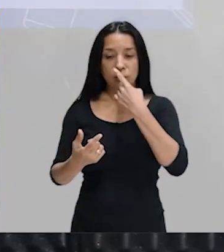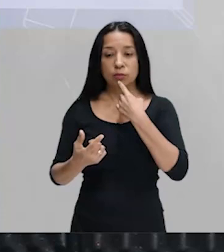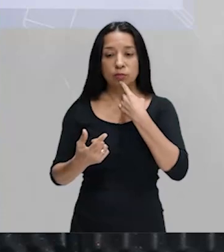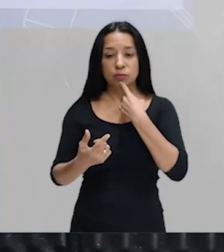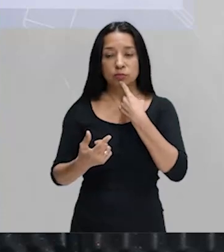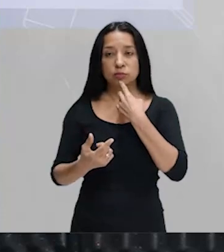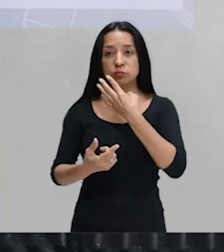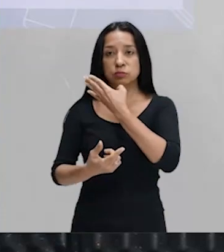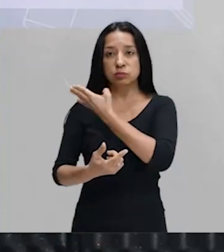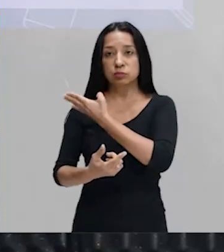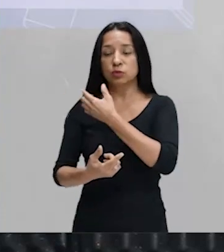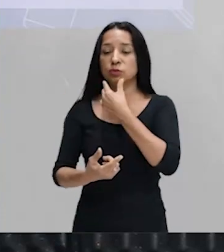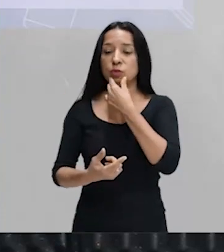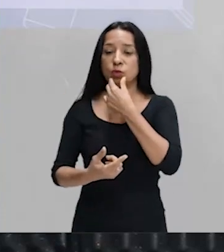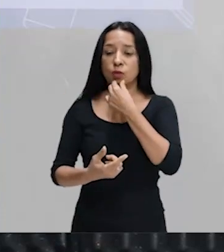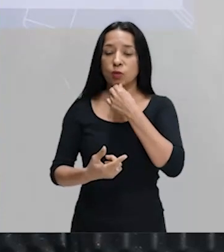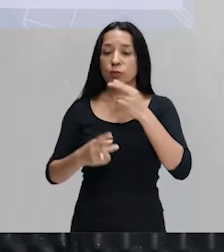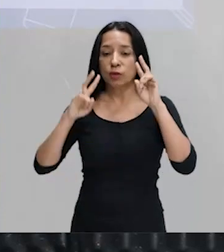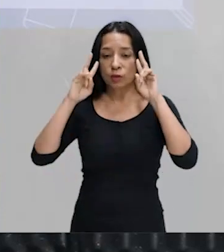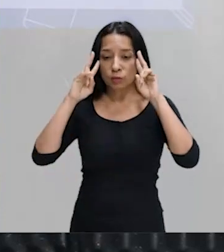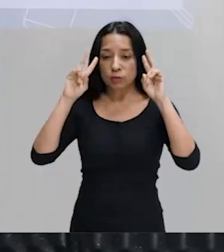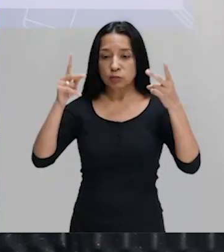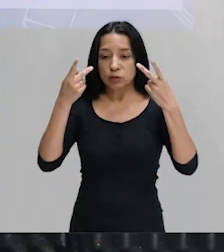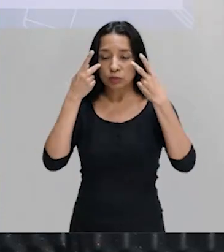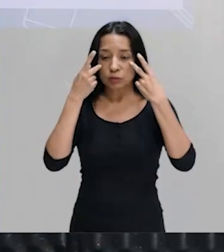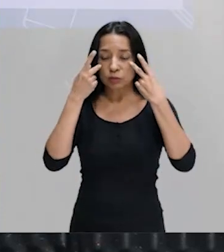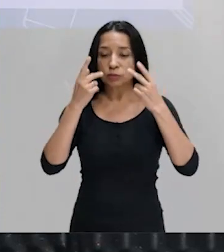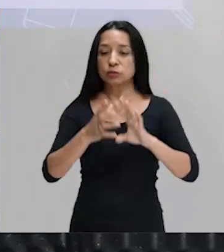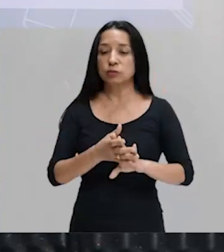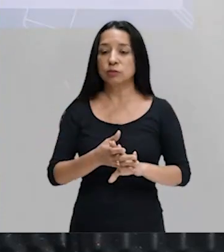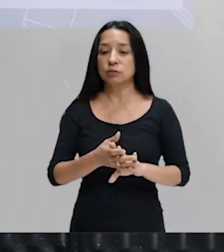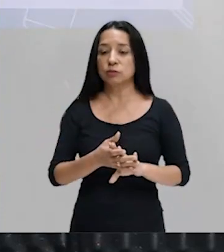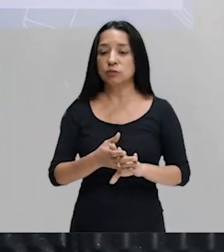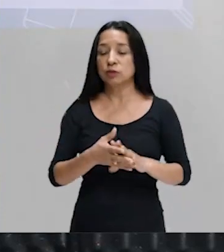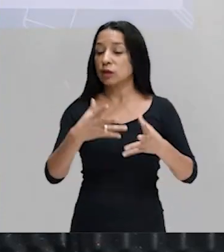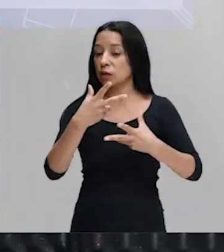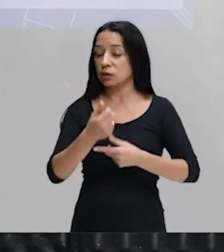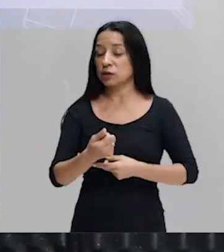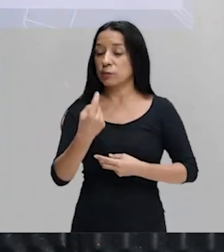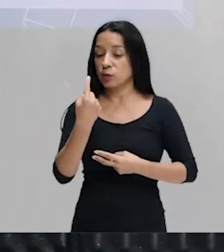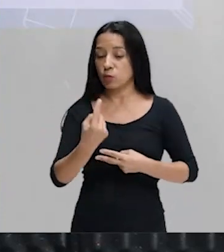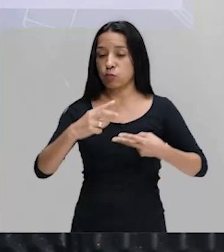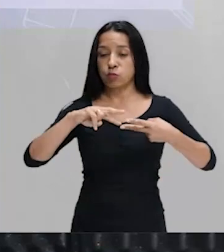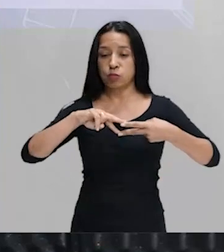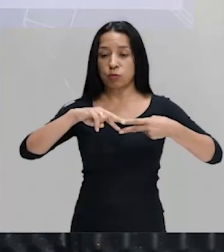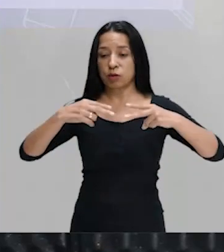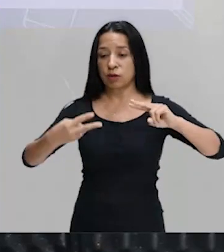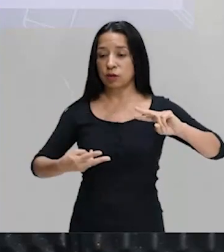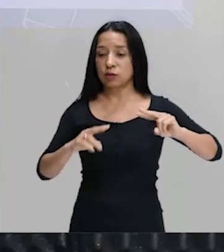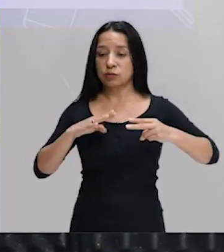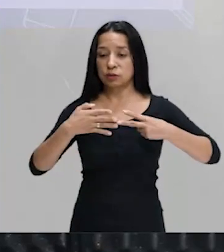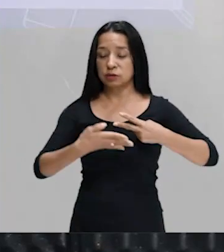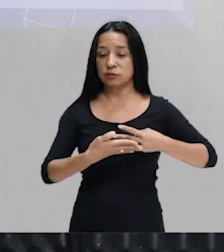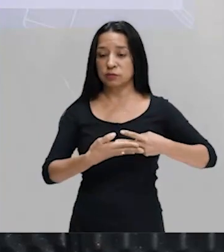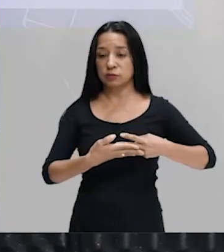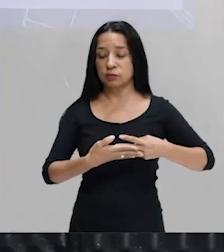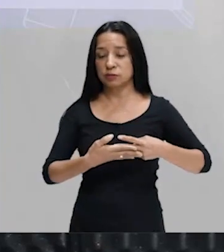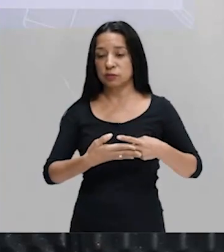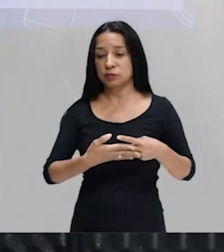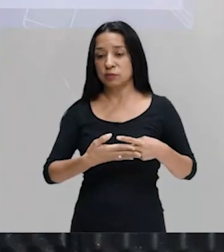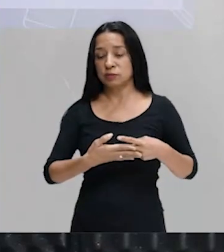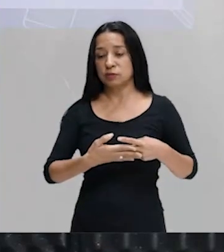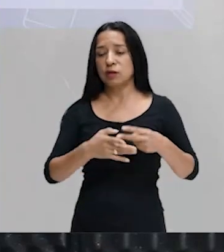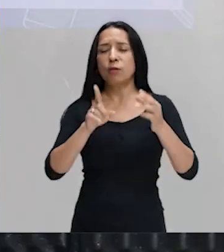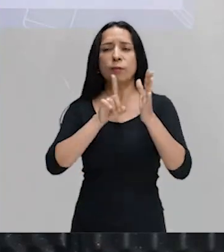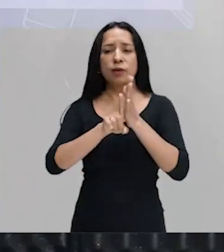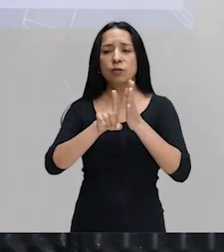vai ser daltônico, se ele pelo menos receber um único alelo recessivo, tá? Aí você